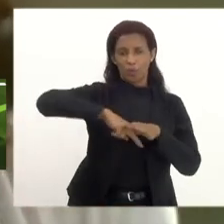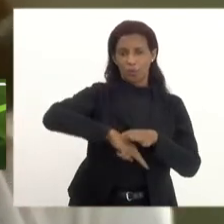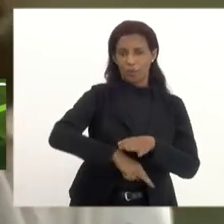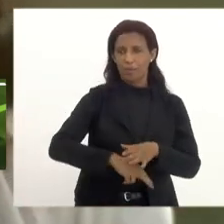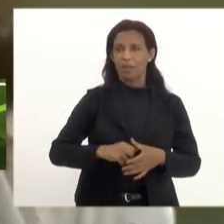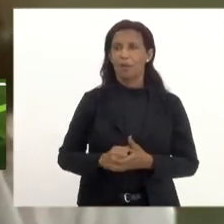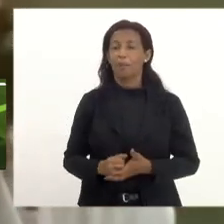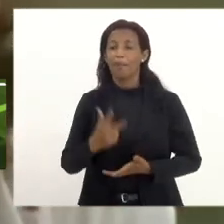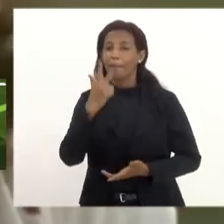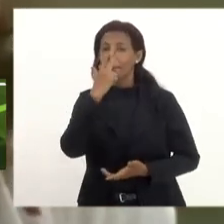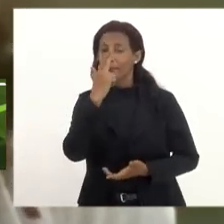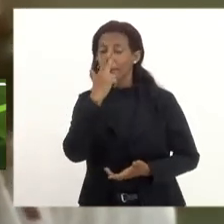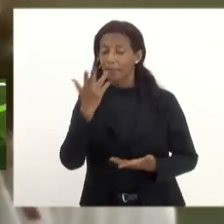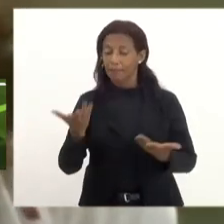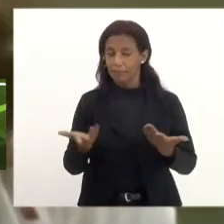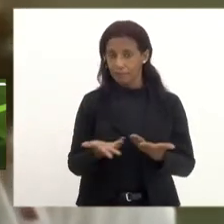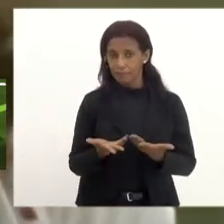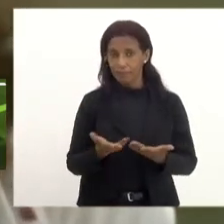pareceu,